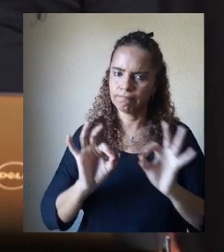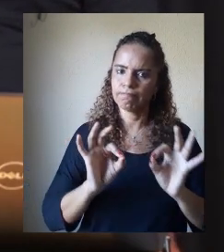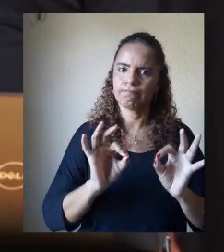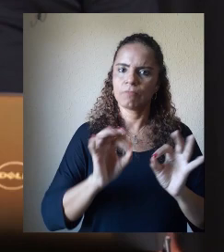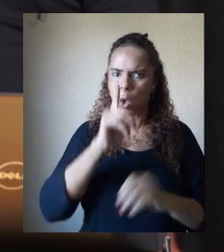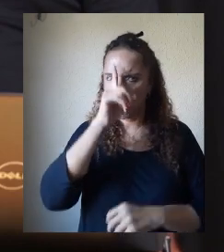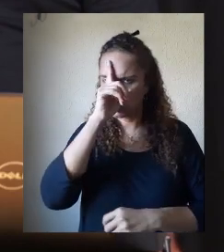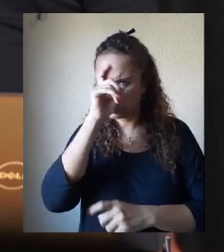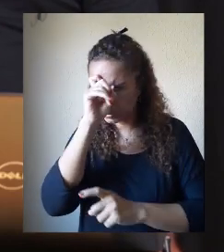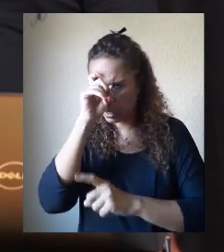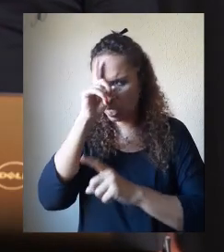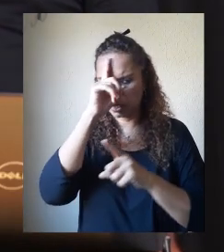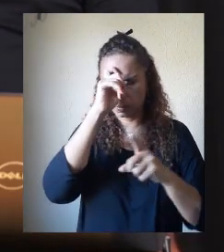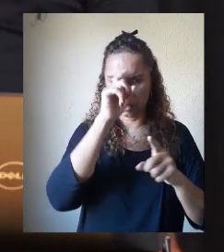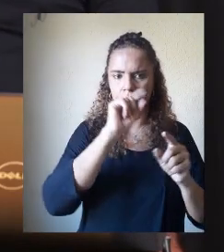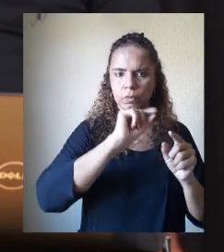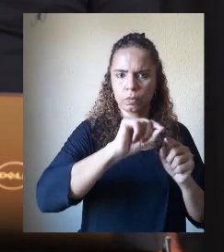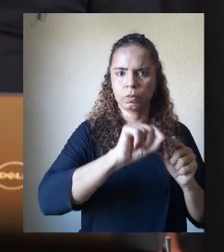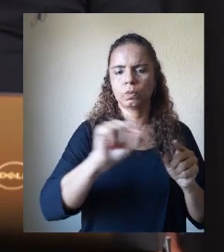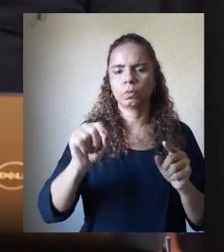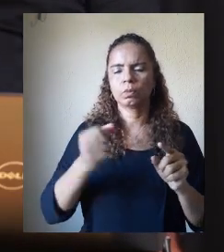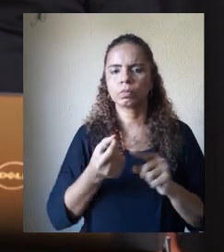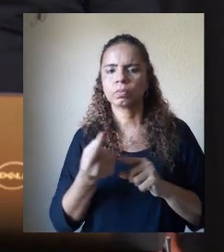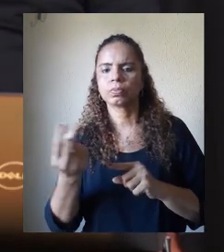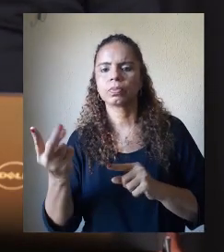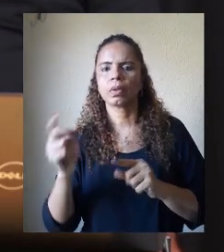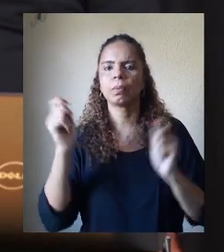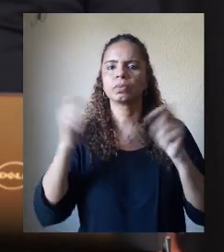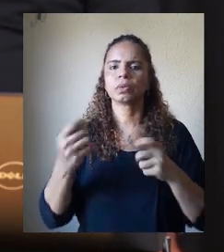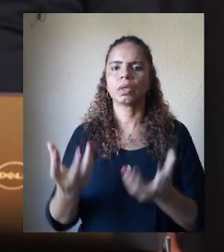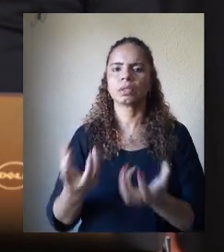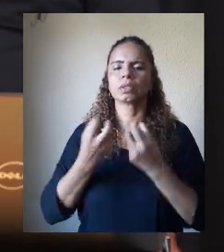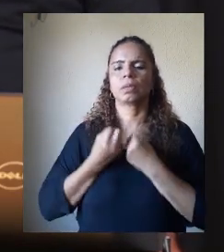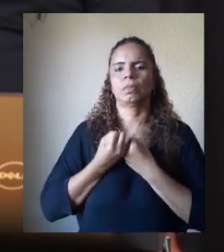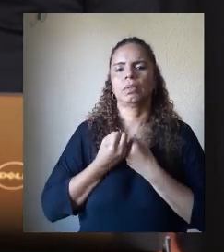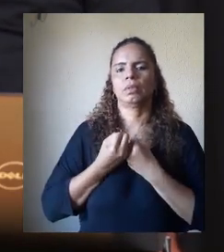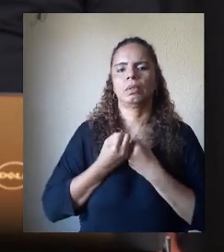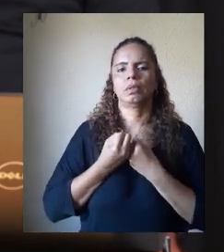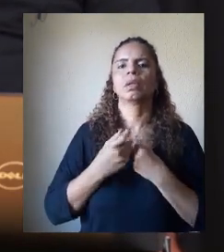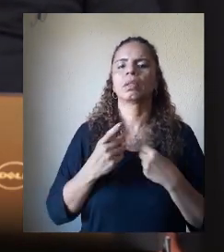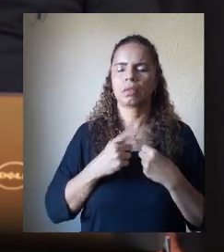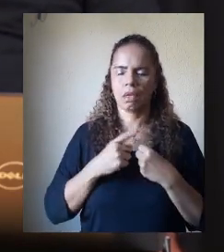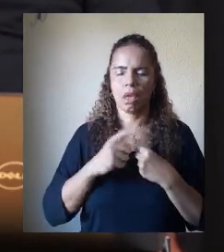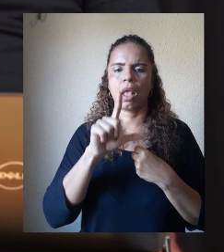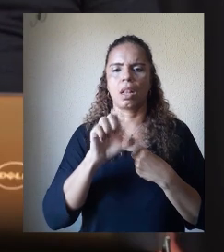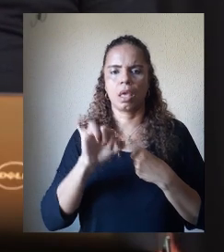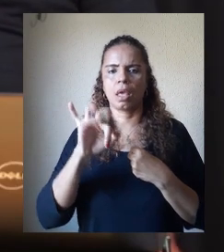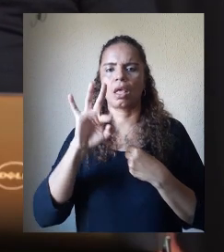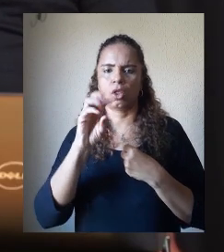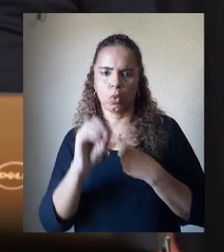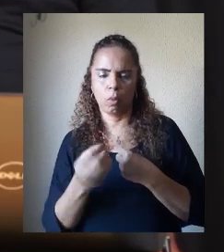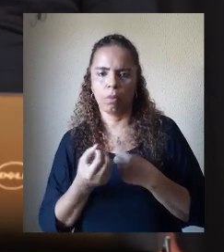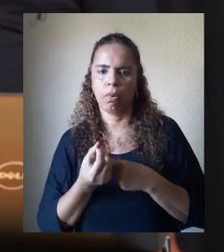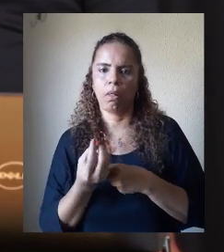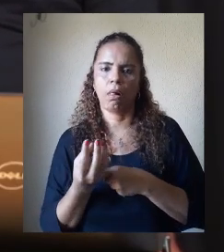moderadamente boa de absorver um aumento de demanda em um primeiro momento.